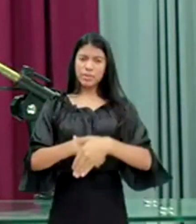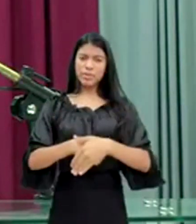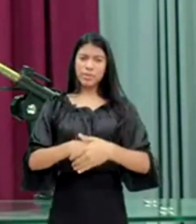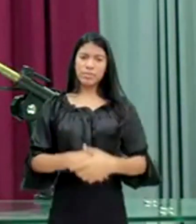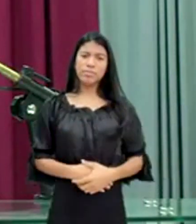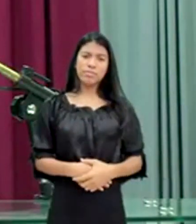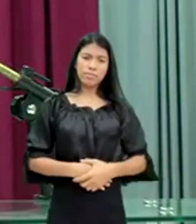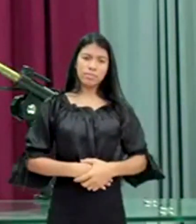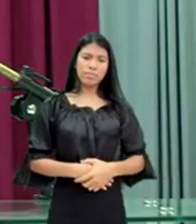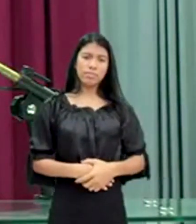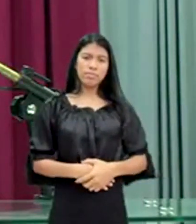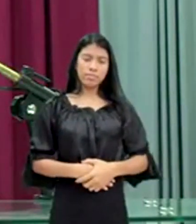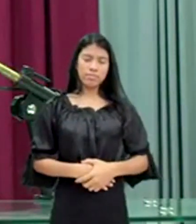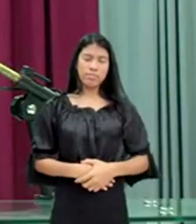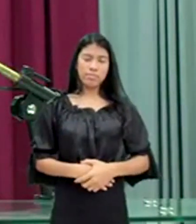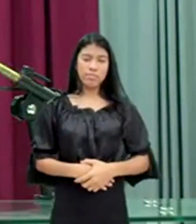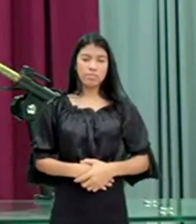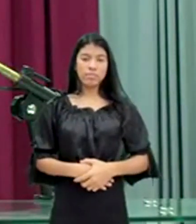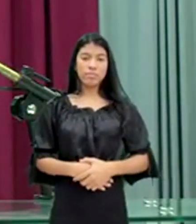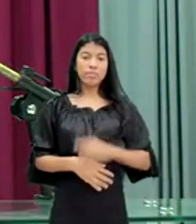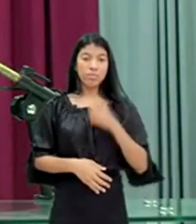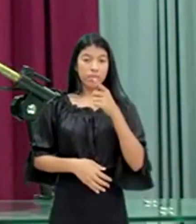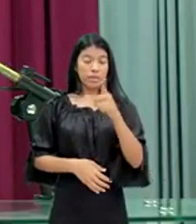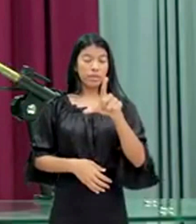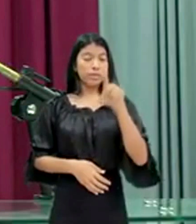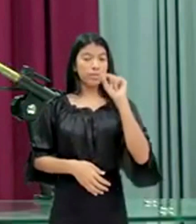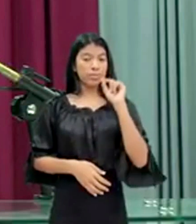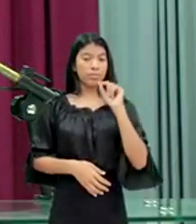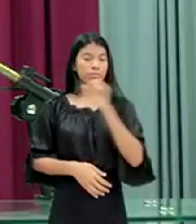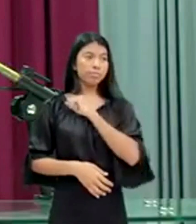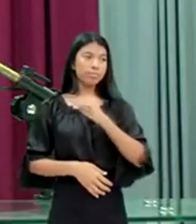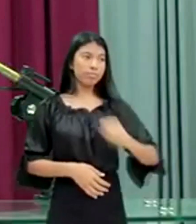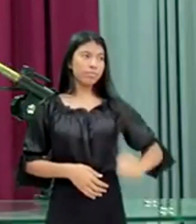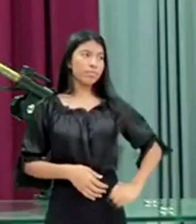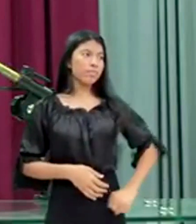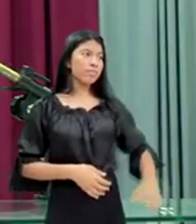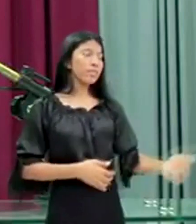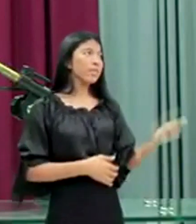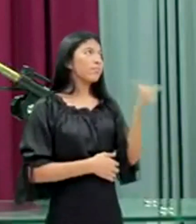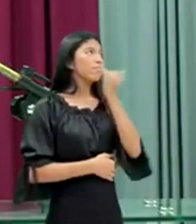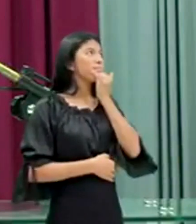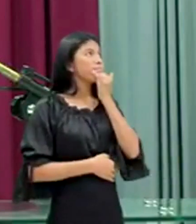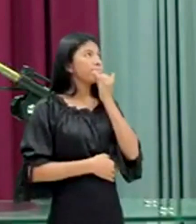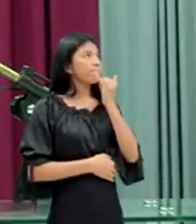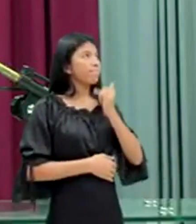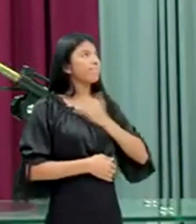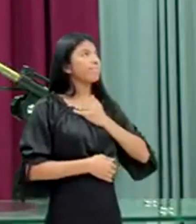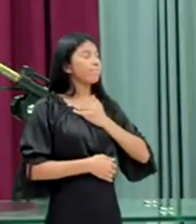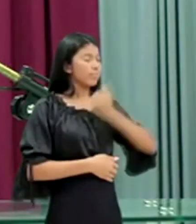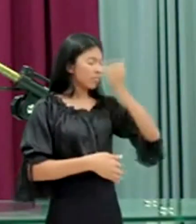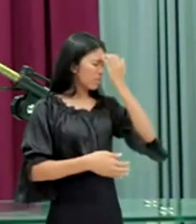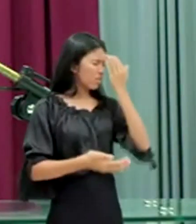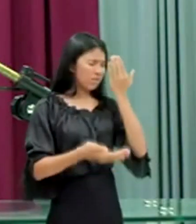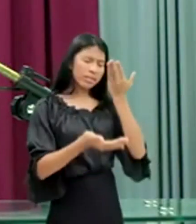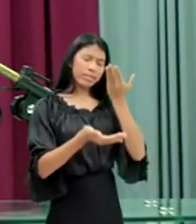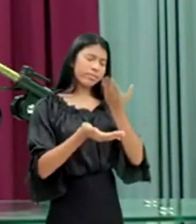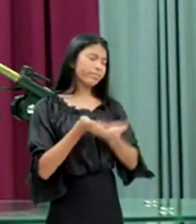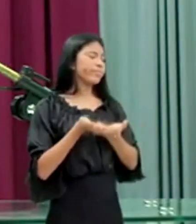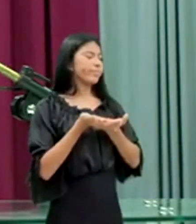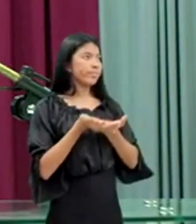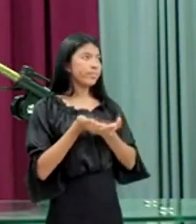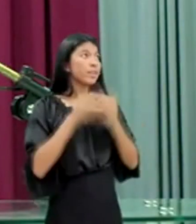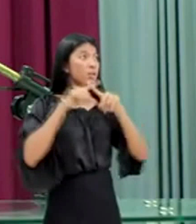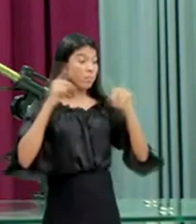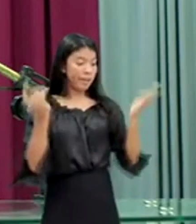seja este o seu posicionamento. Senhor, te peço perdão por ter sido incrédulo por algum tempo,